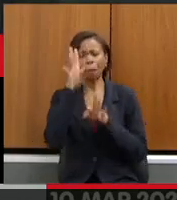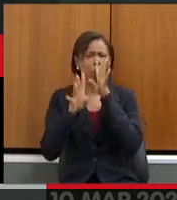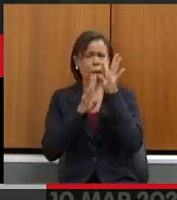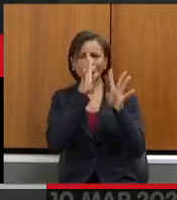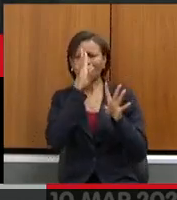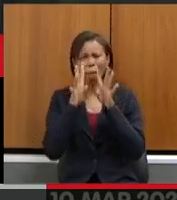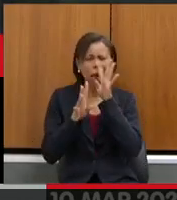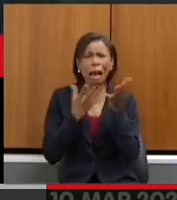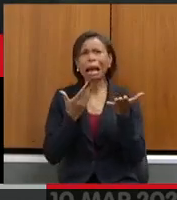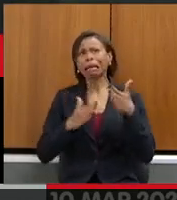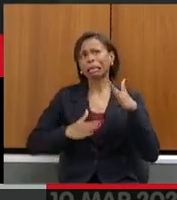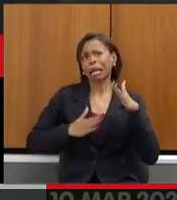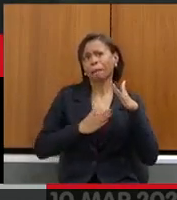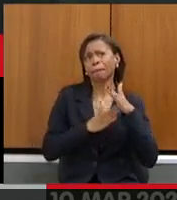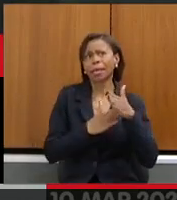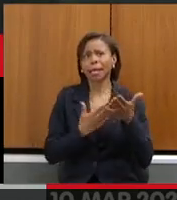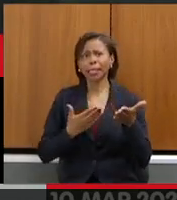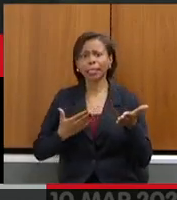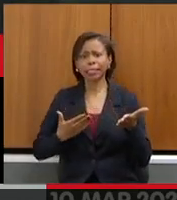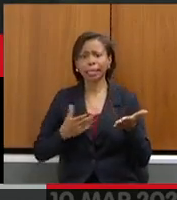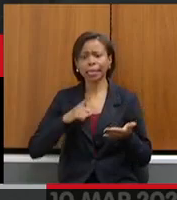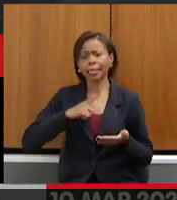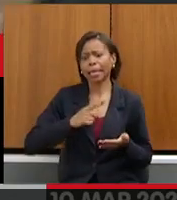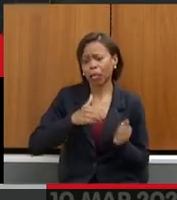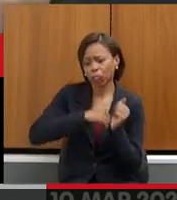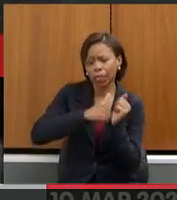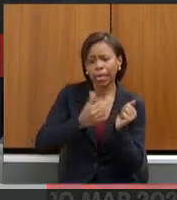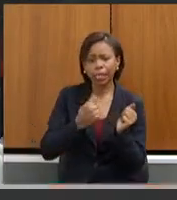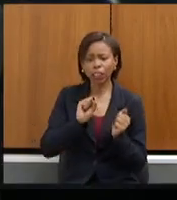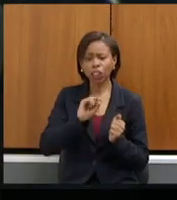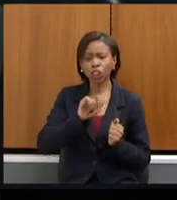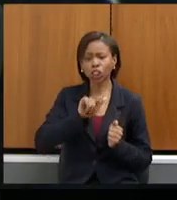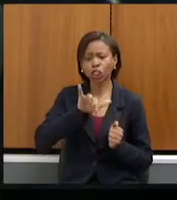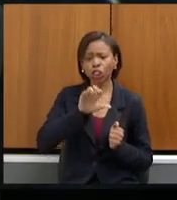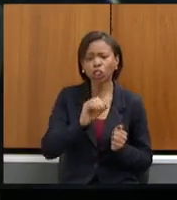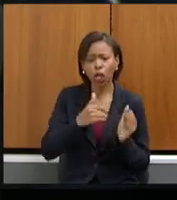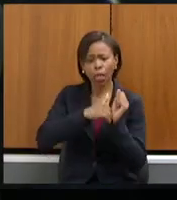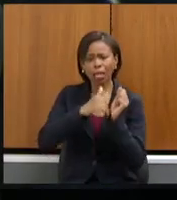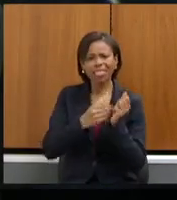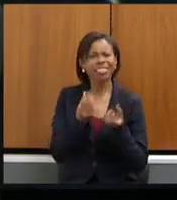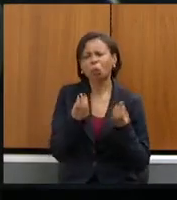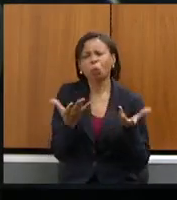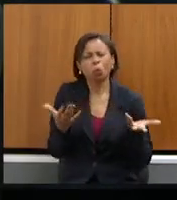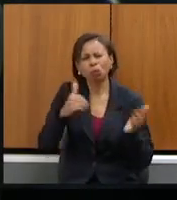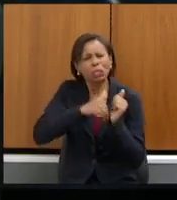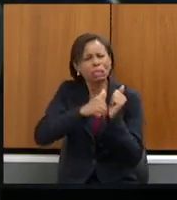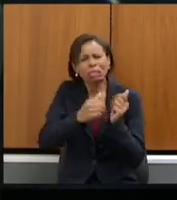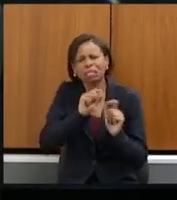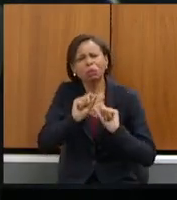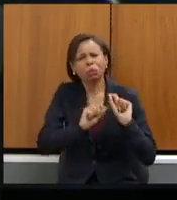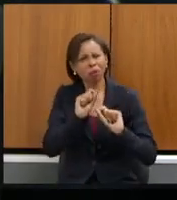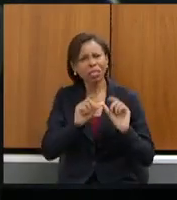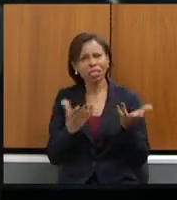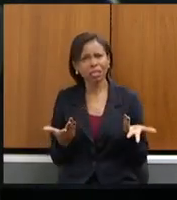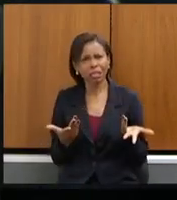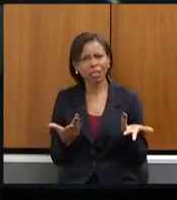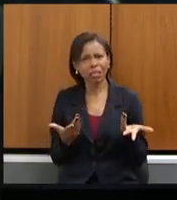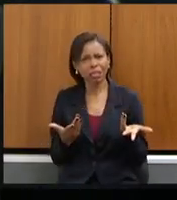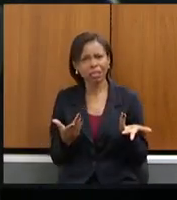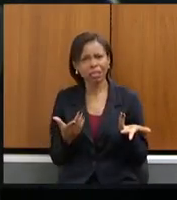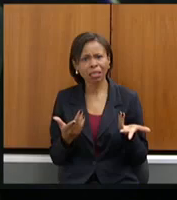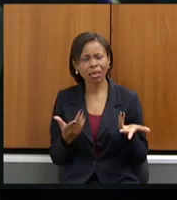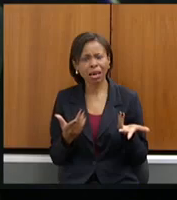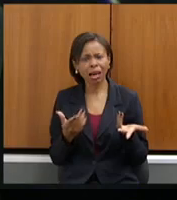de que tem limite de que tem sigilo qual sigilo secretário o mesmo que estava sendo feito até a